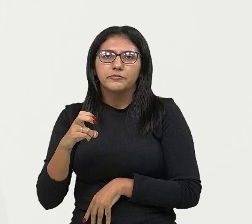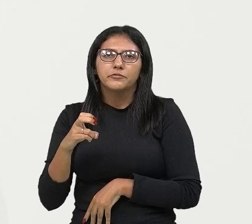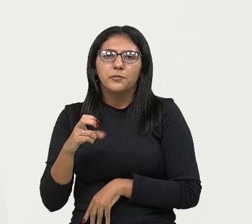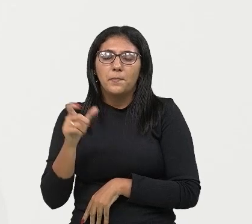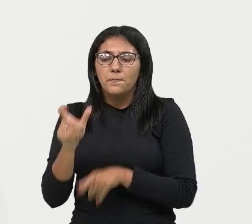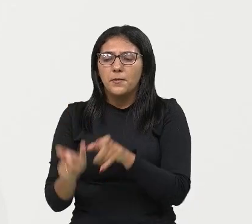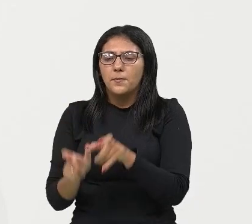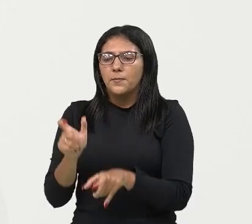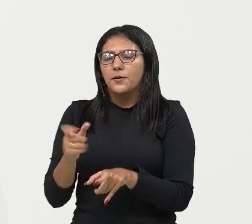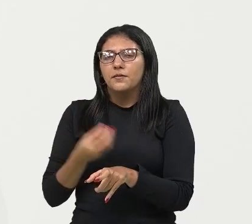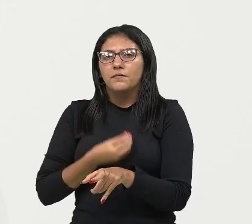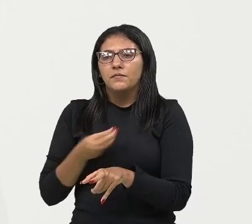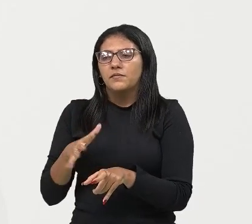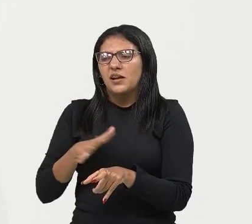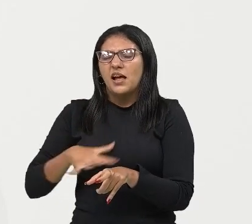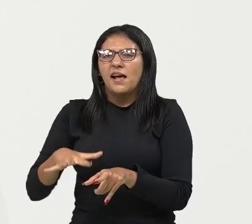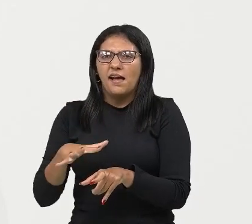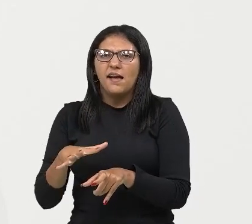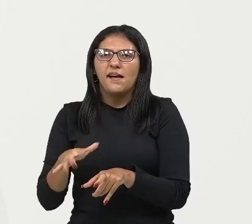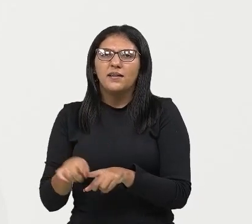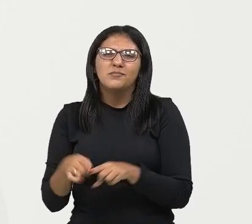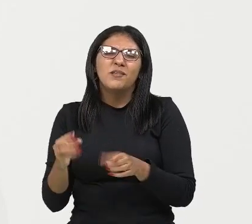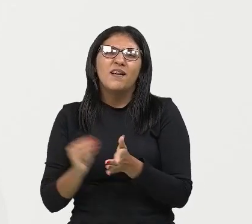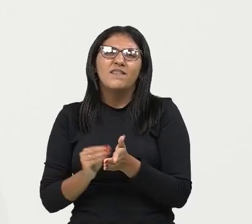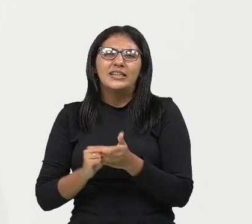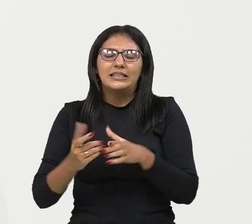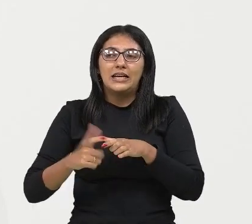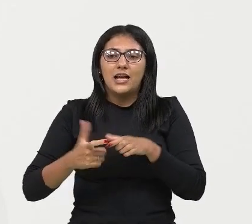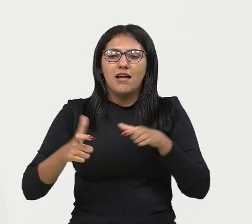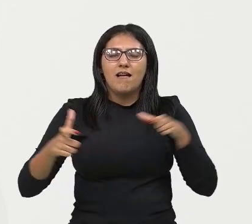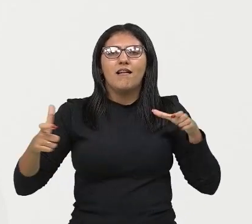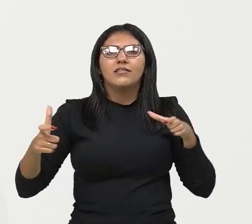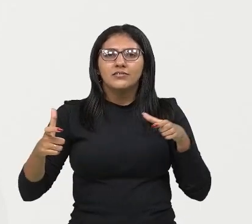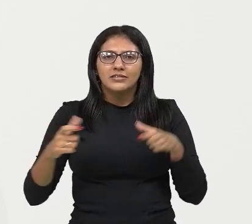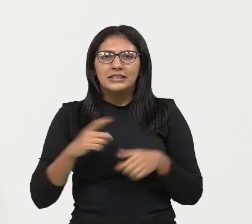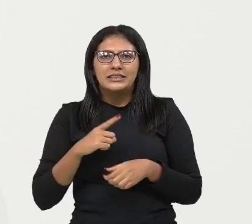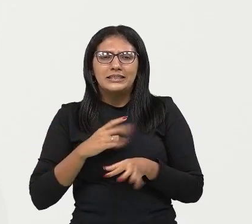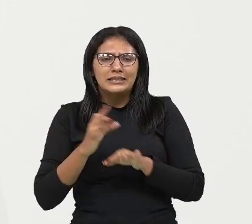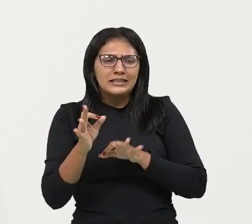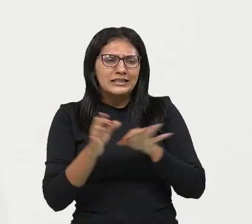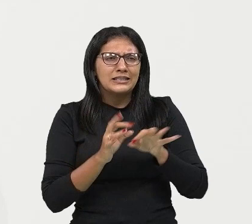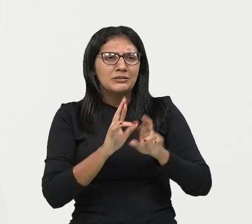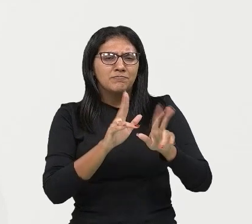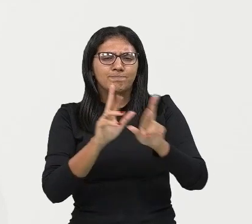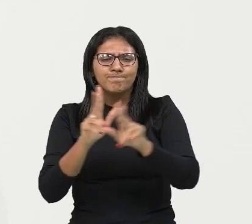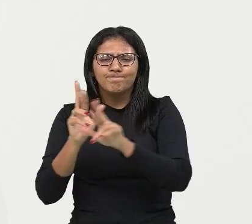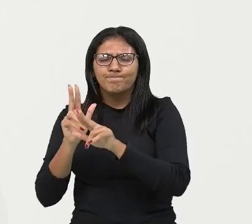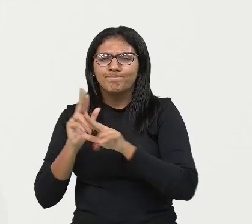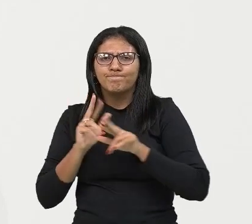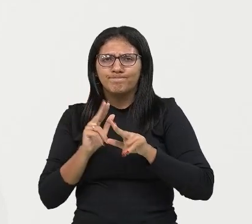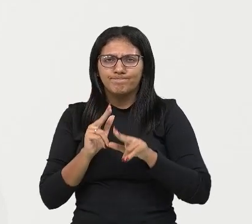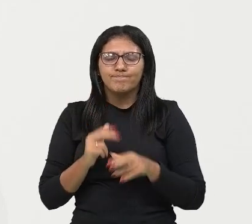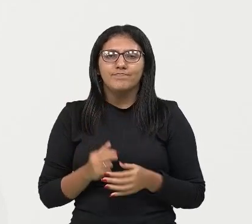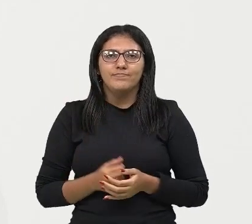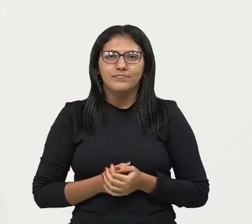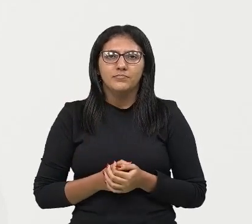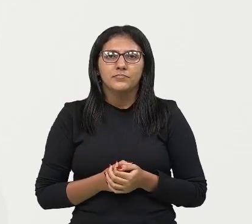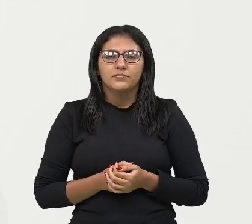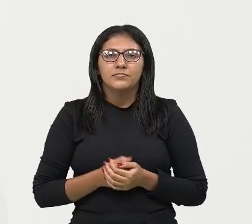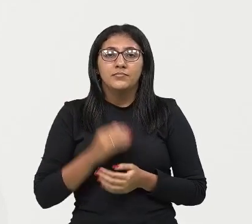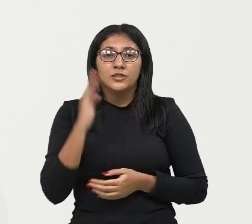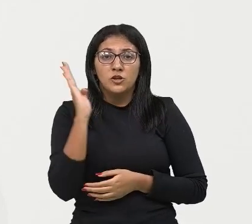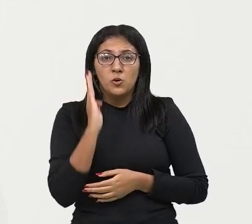gente para uma área muito extensa e está distribuída de maneira irregular, tá? O Brasil ele possui uma